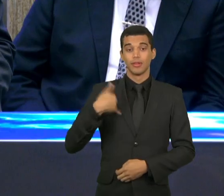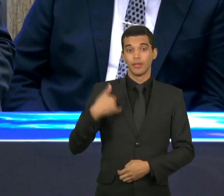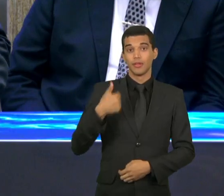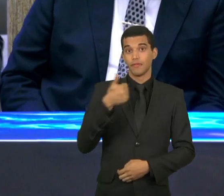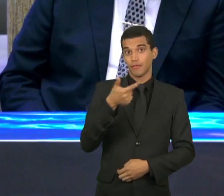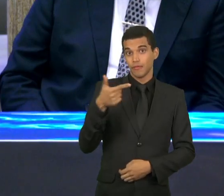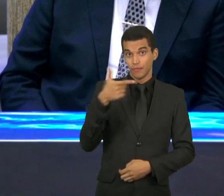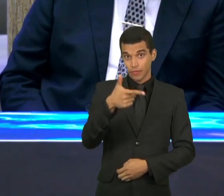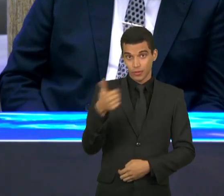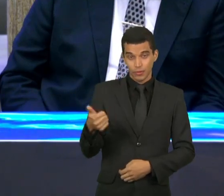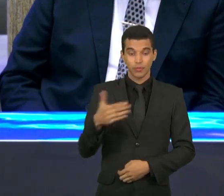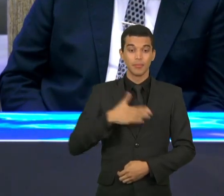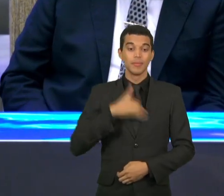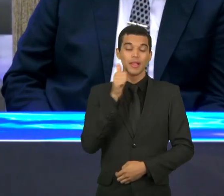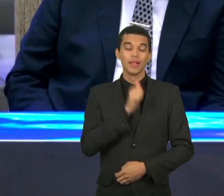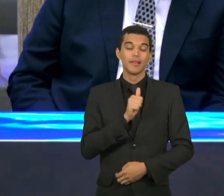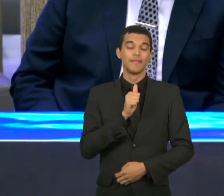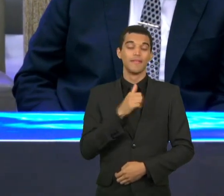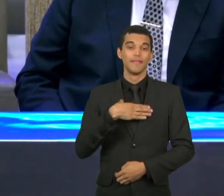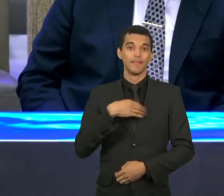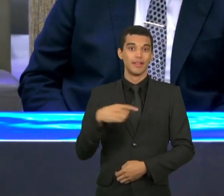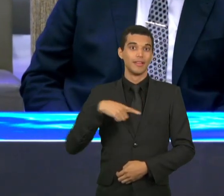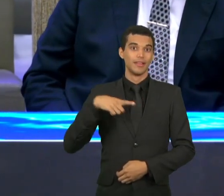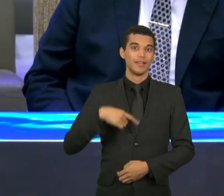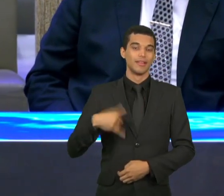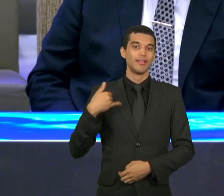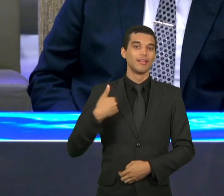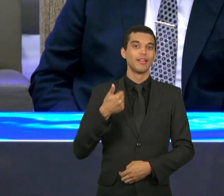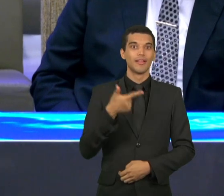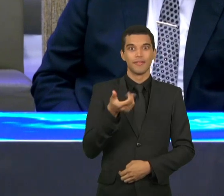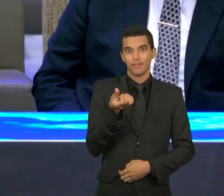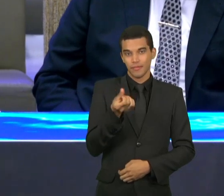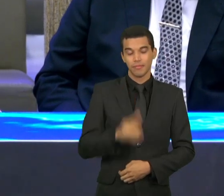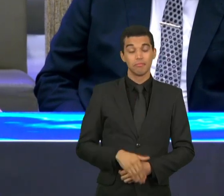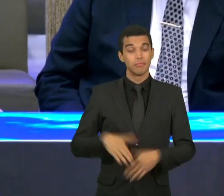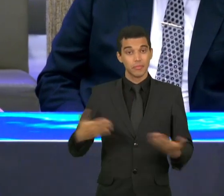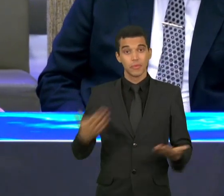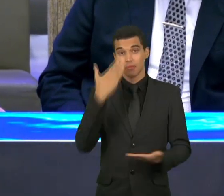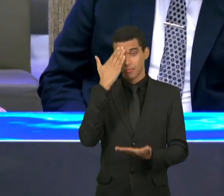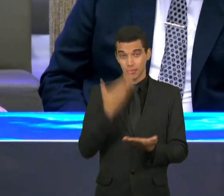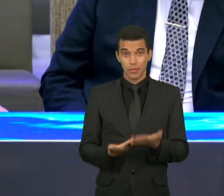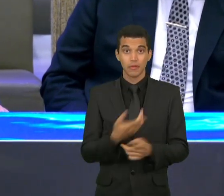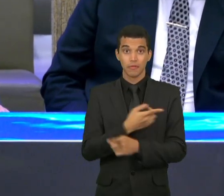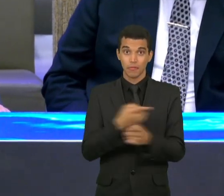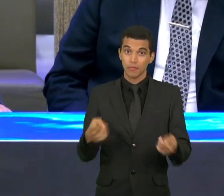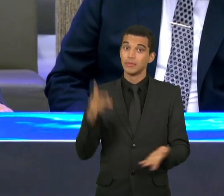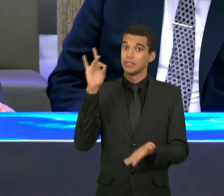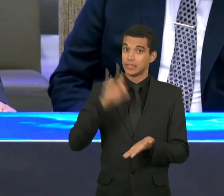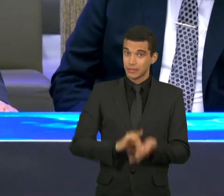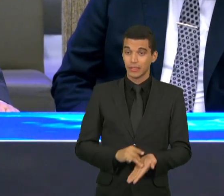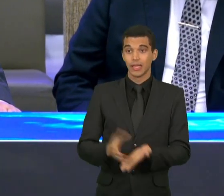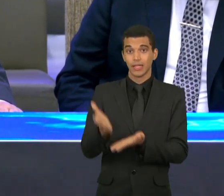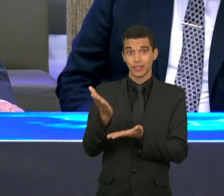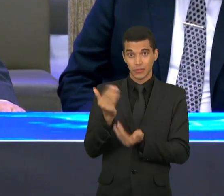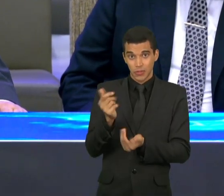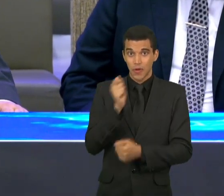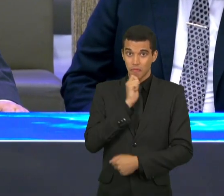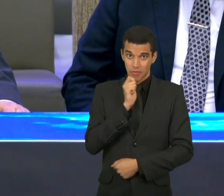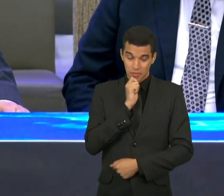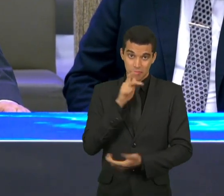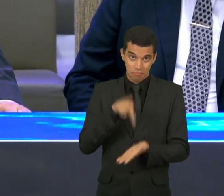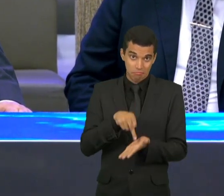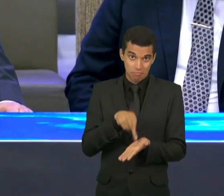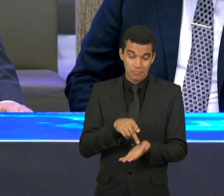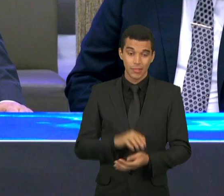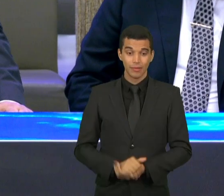então imagine que vocês realmente são muito novos, não é verdade?